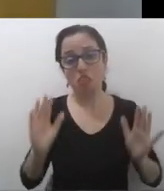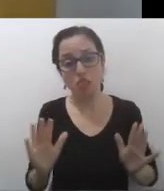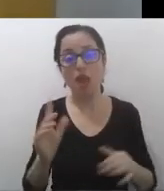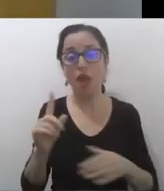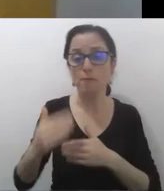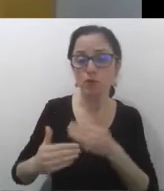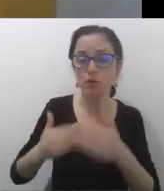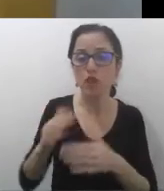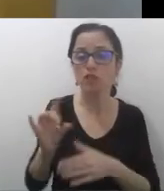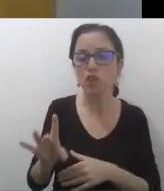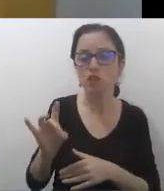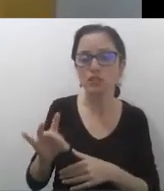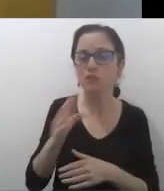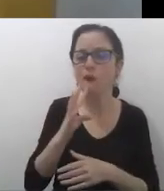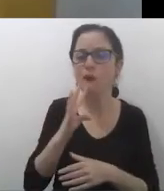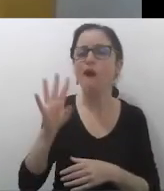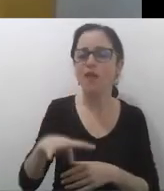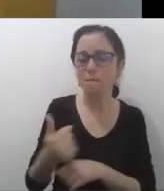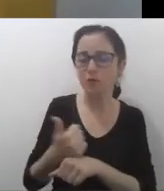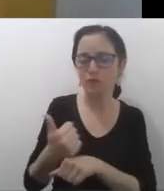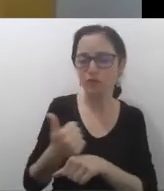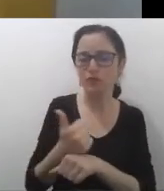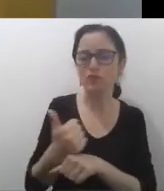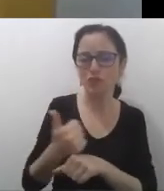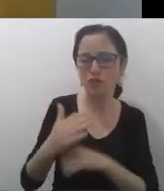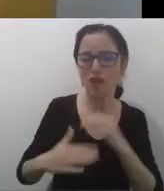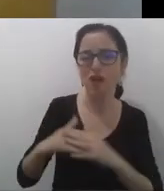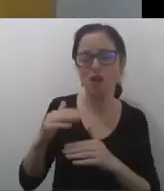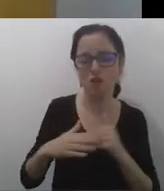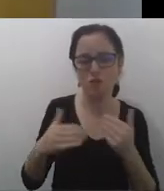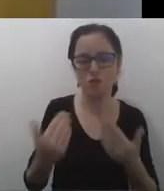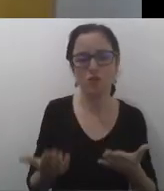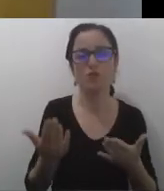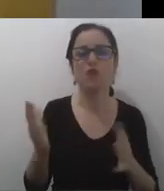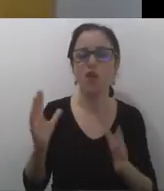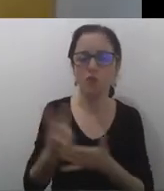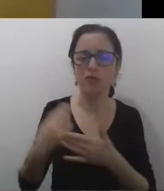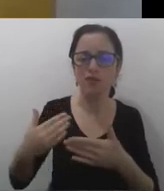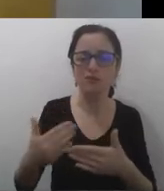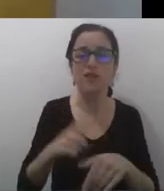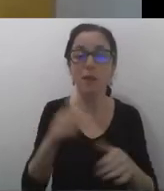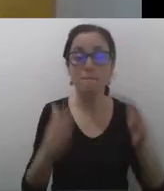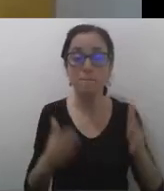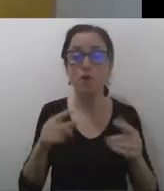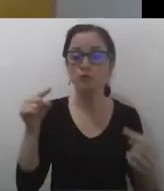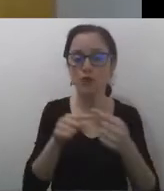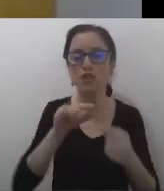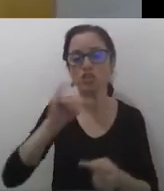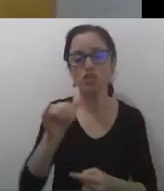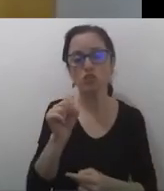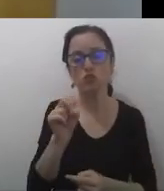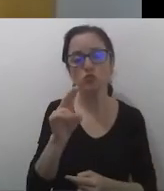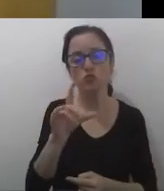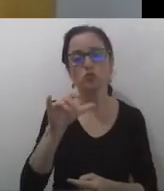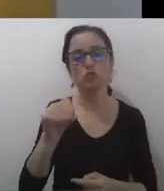errada, mas que um processo de autonomização e de reconhecimento profissional, etc., só se dá durante